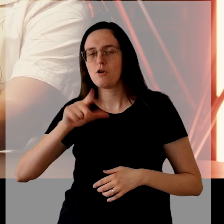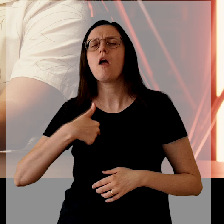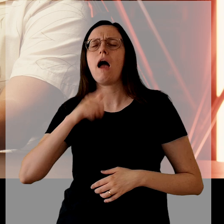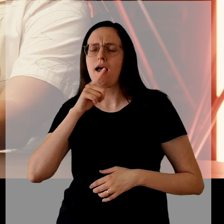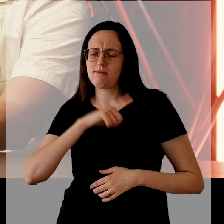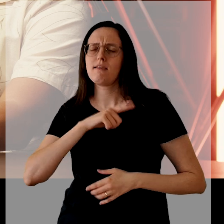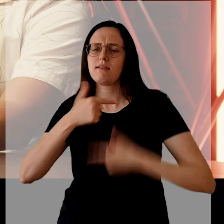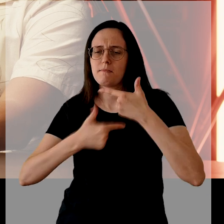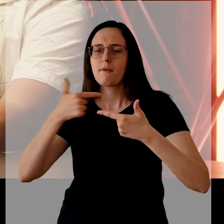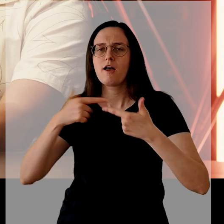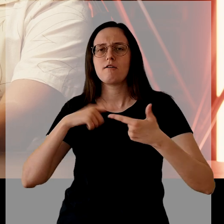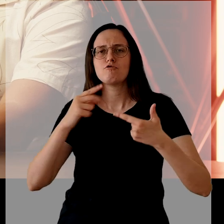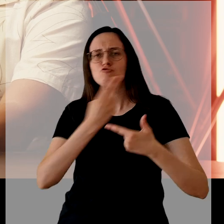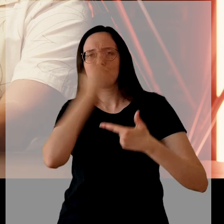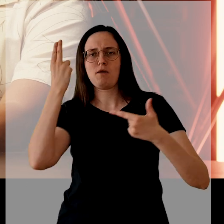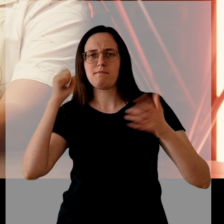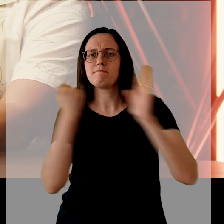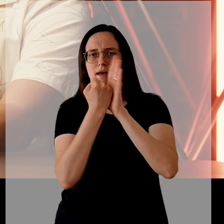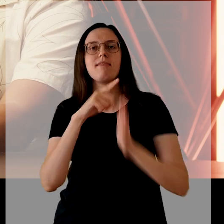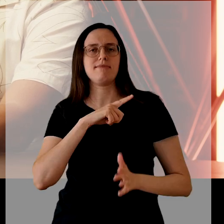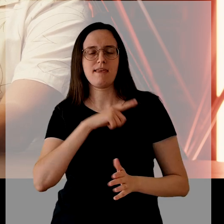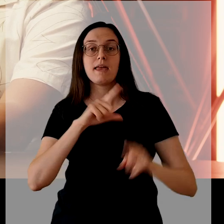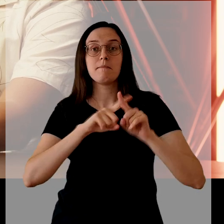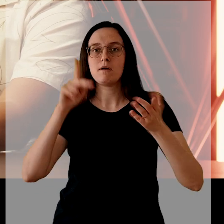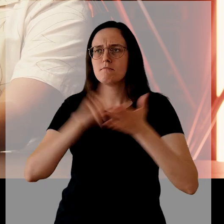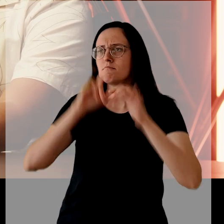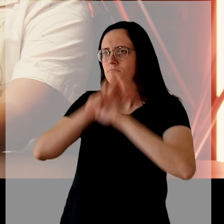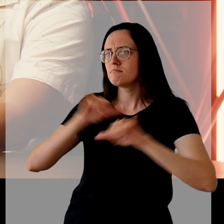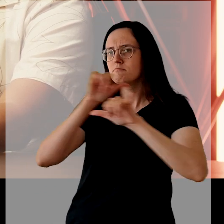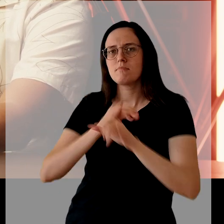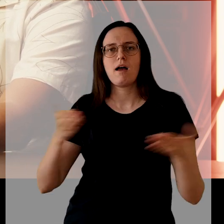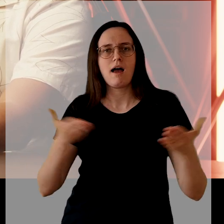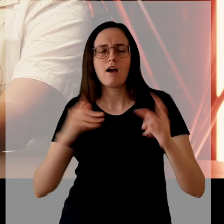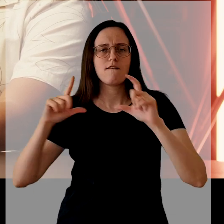meu, mas não tenho mais nenhum trabalho comercial de fotografia